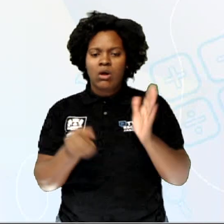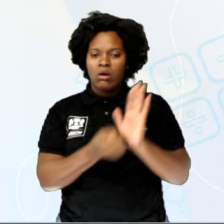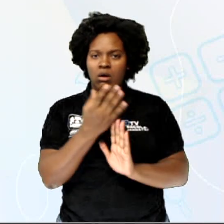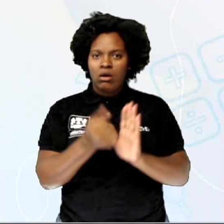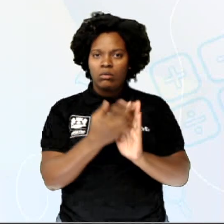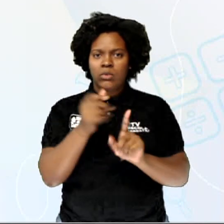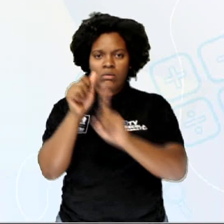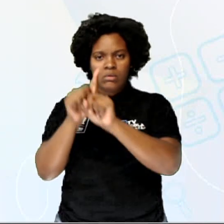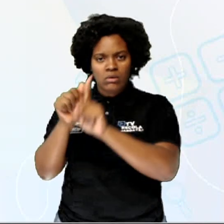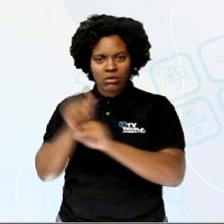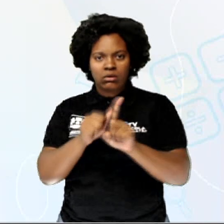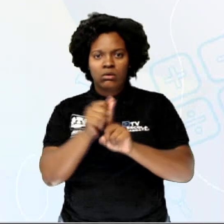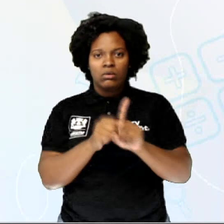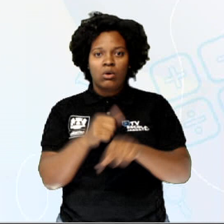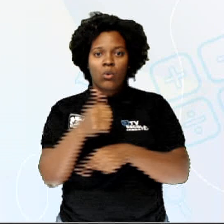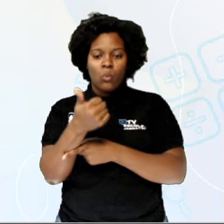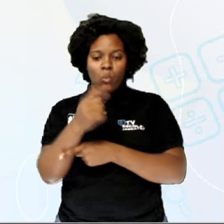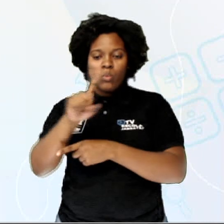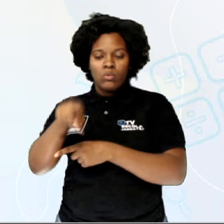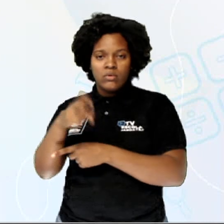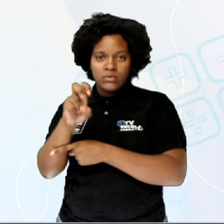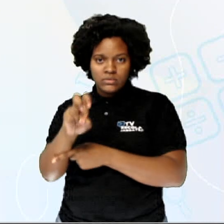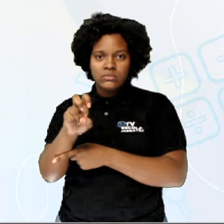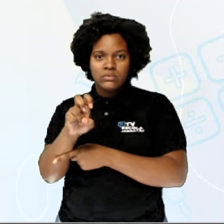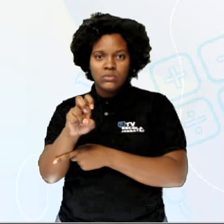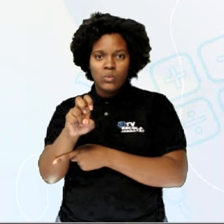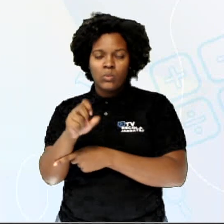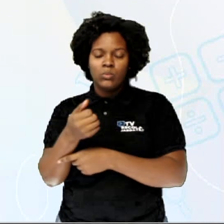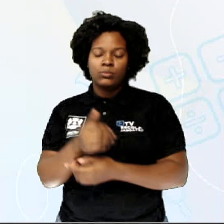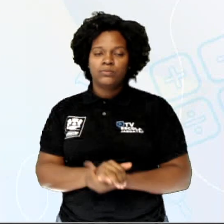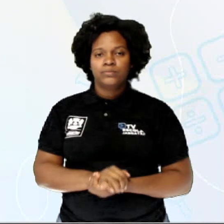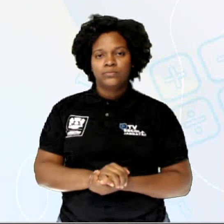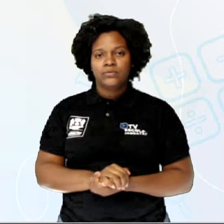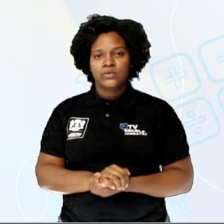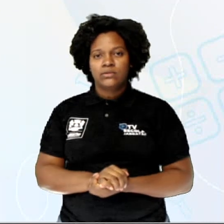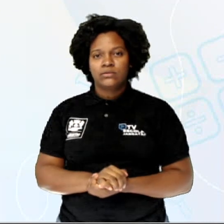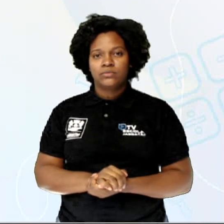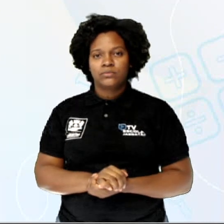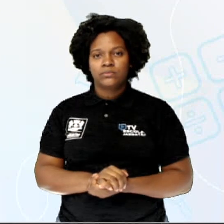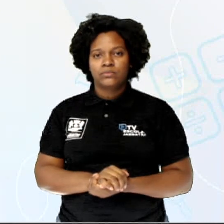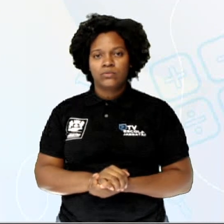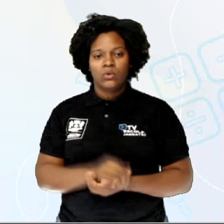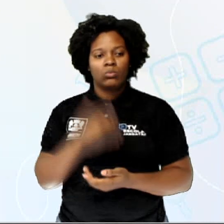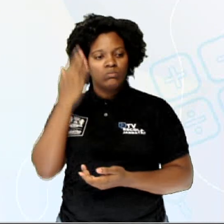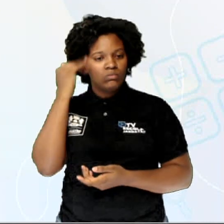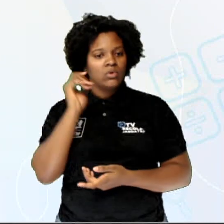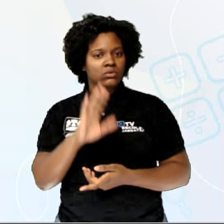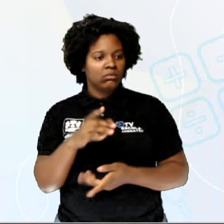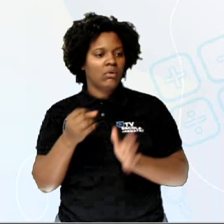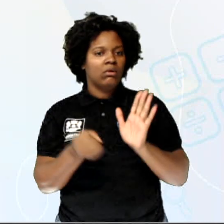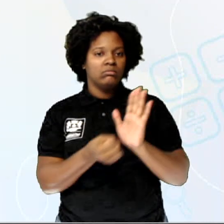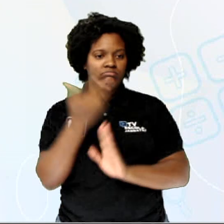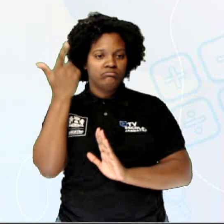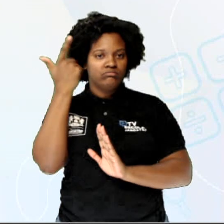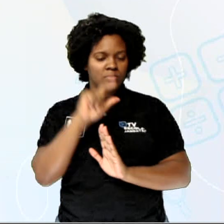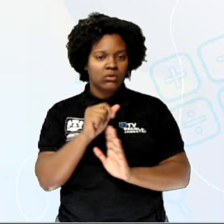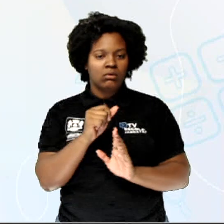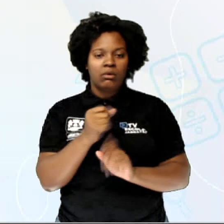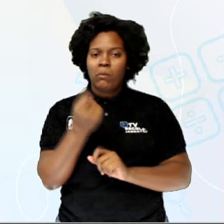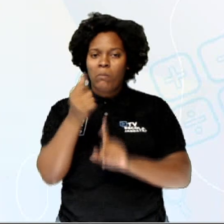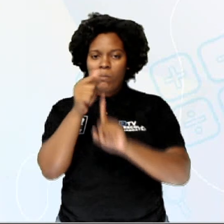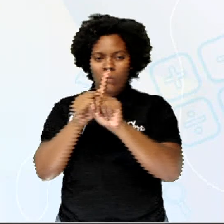Questão 14. Um produtor rural tem uma produção anual de frangos de cerca de 18 toneladas. Em um bimestre,